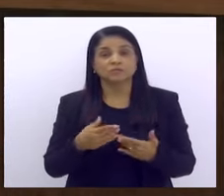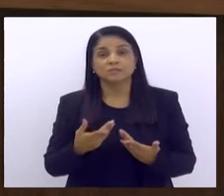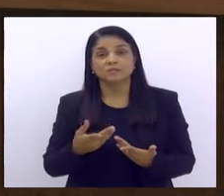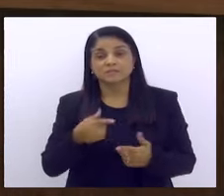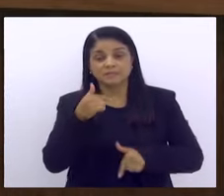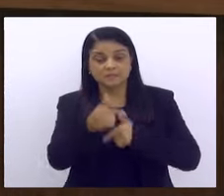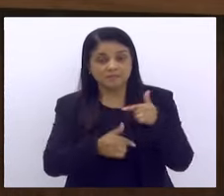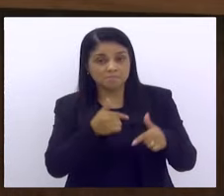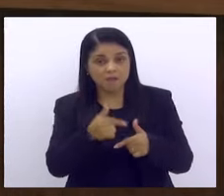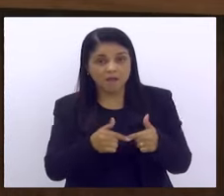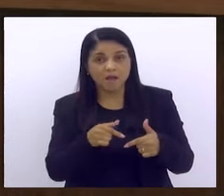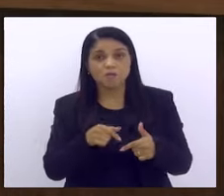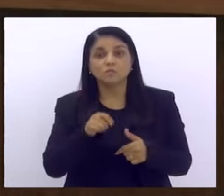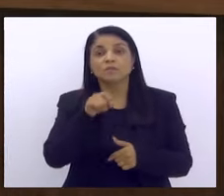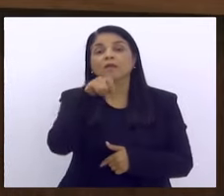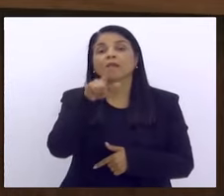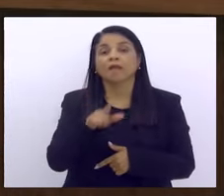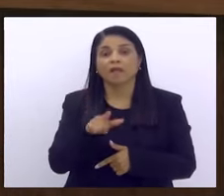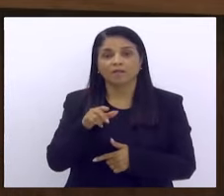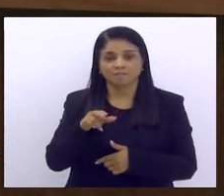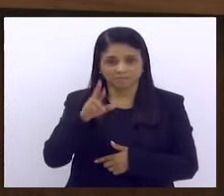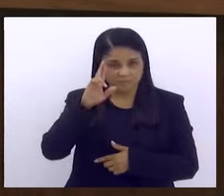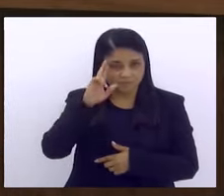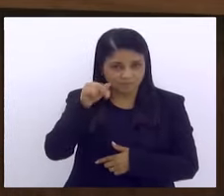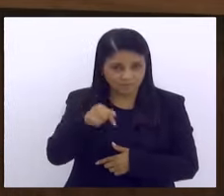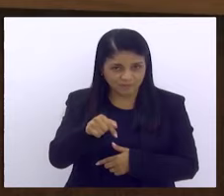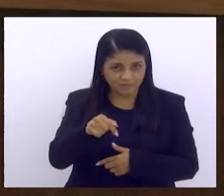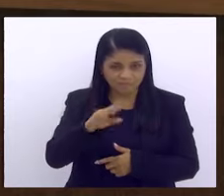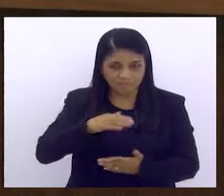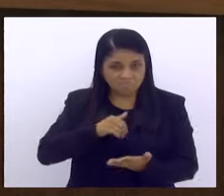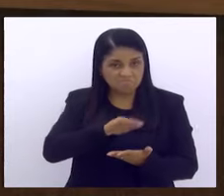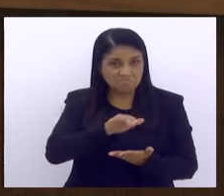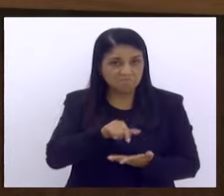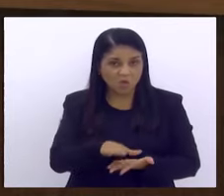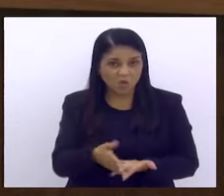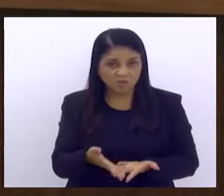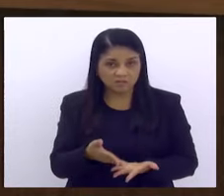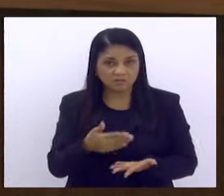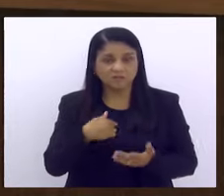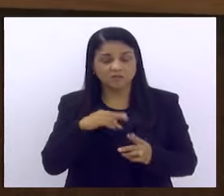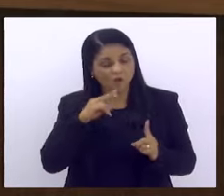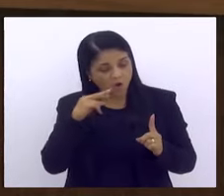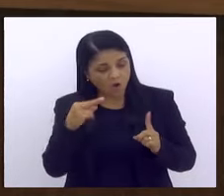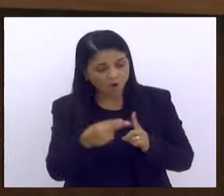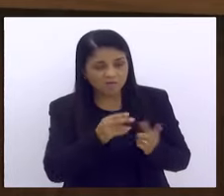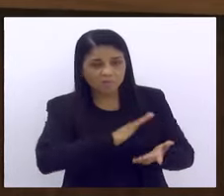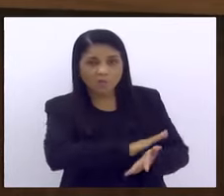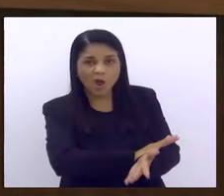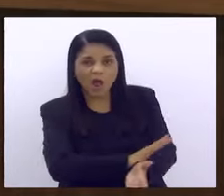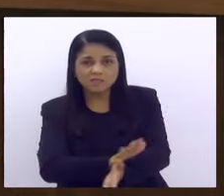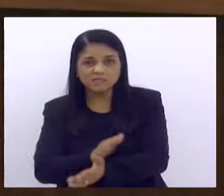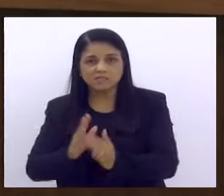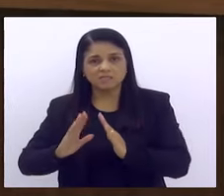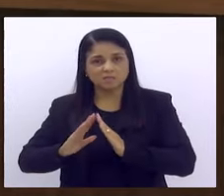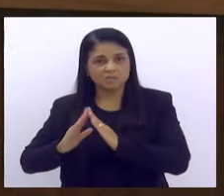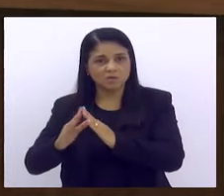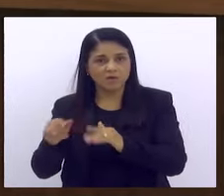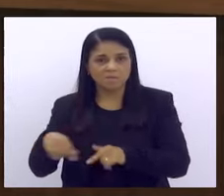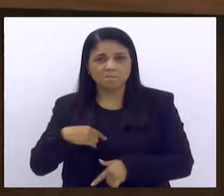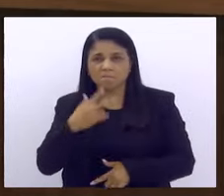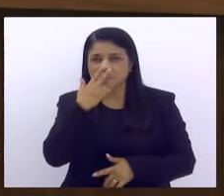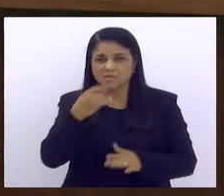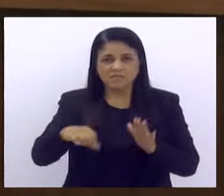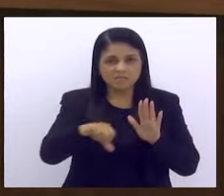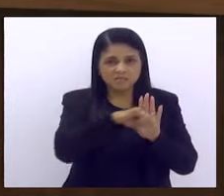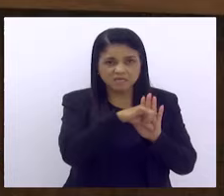emprego para quem mora na favela porque é preconceituoso, racista, e que olha para a favela como se todos de lá fossem criminosos, é